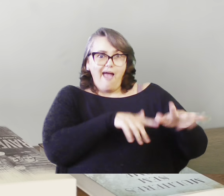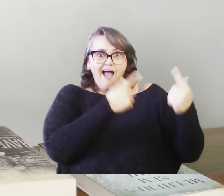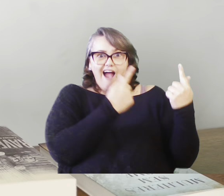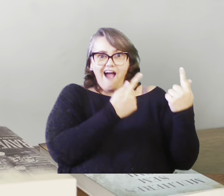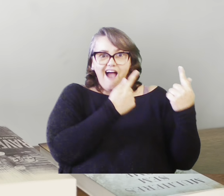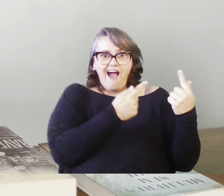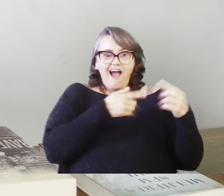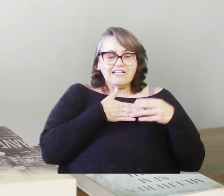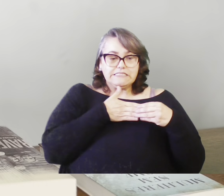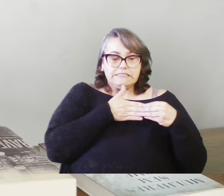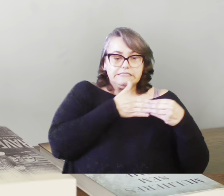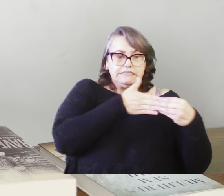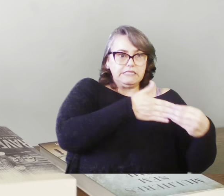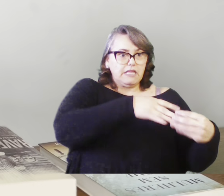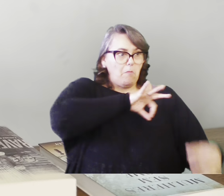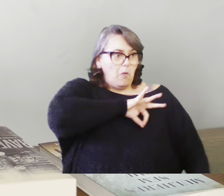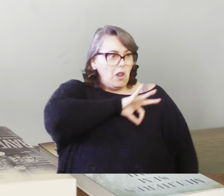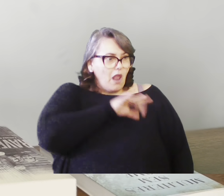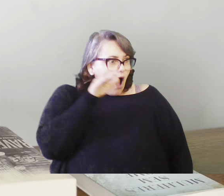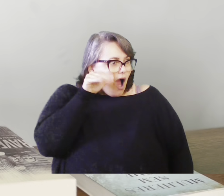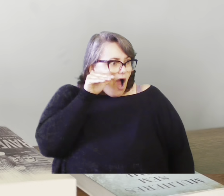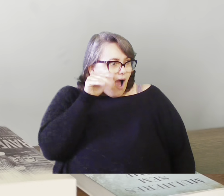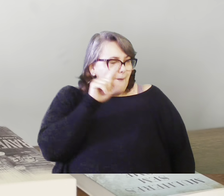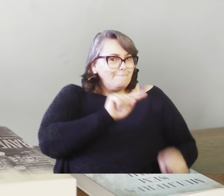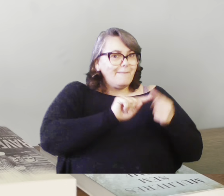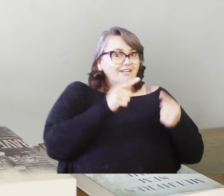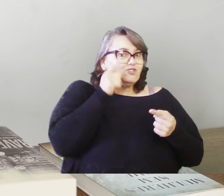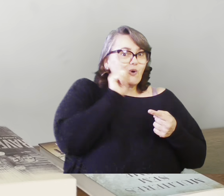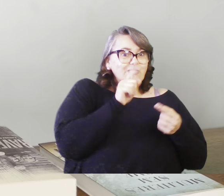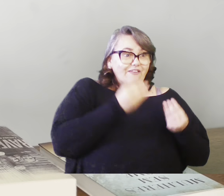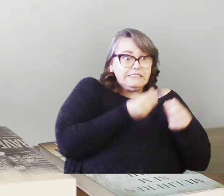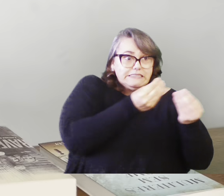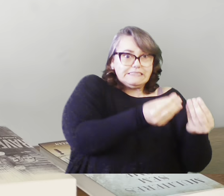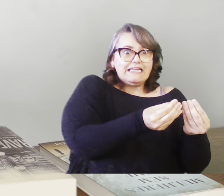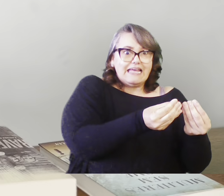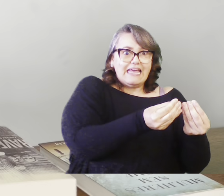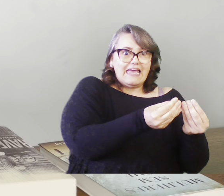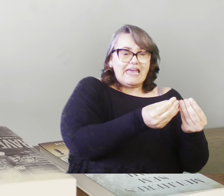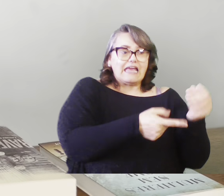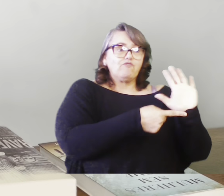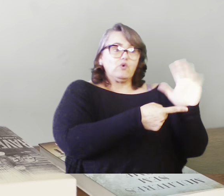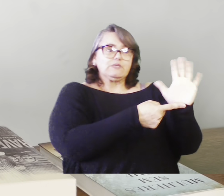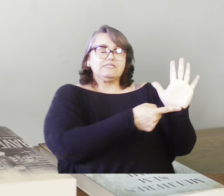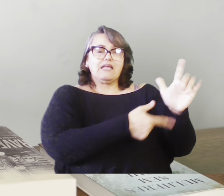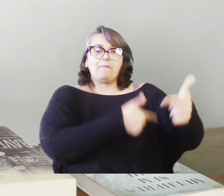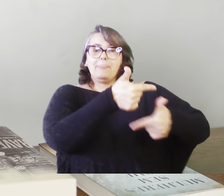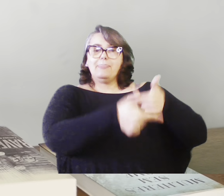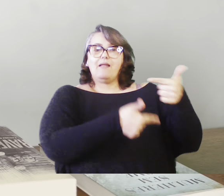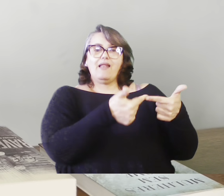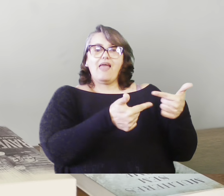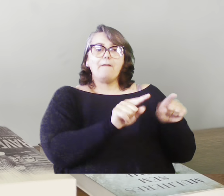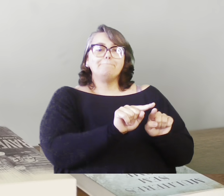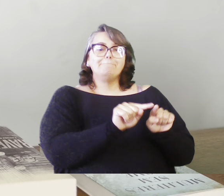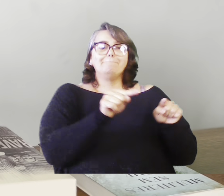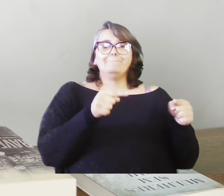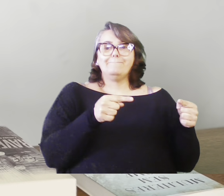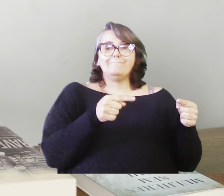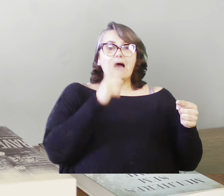né? E foi seguida por policiais, mas ela conseguiu fazer a tal entrega e foi para o cinema